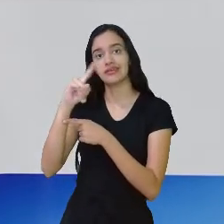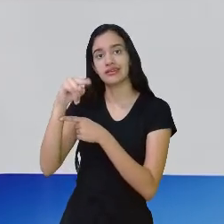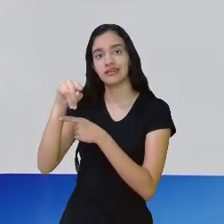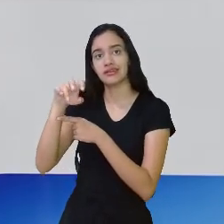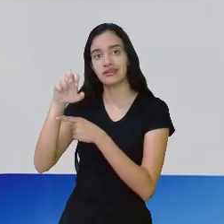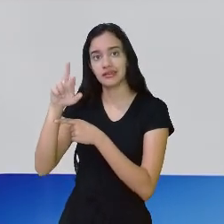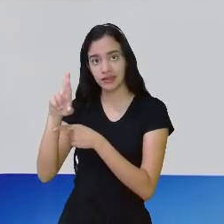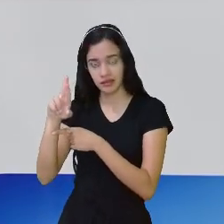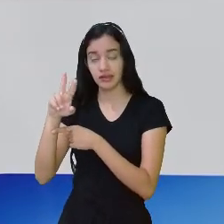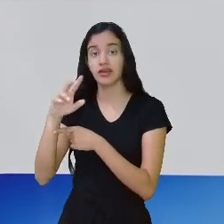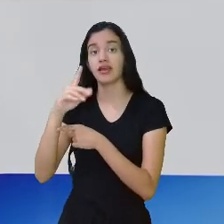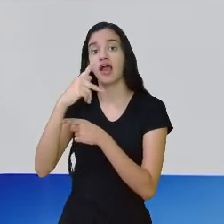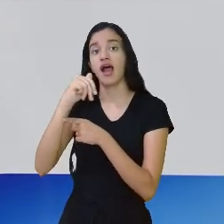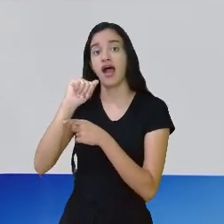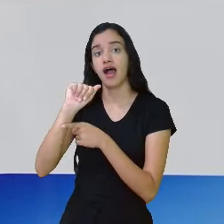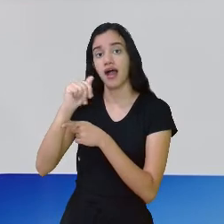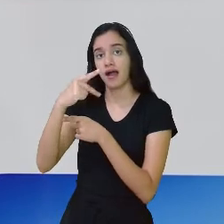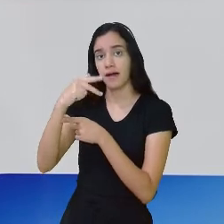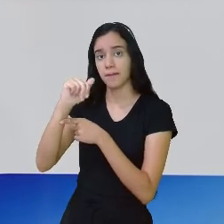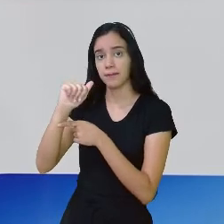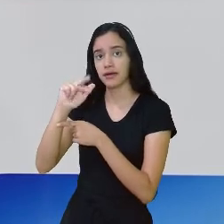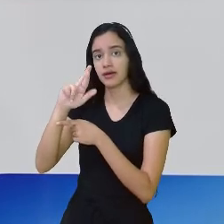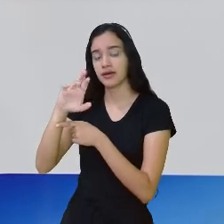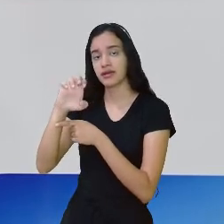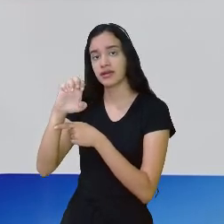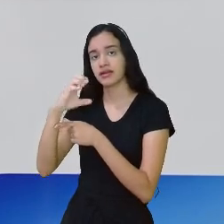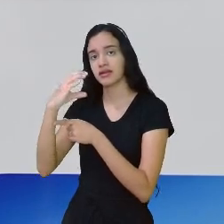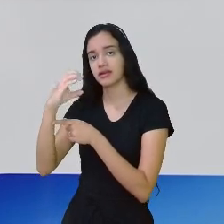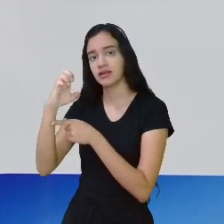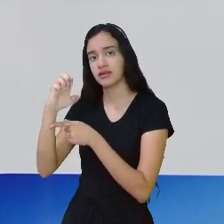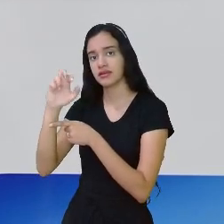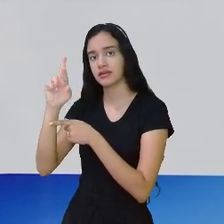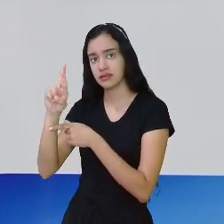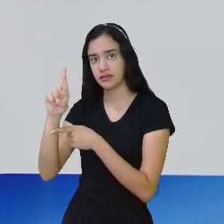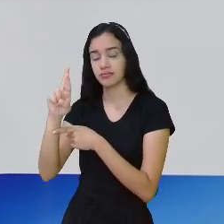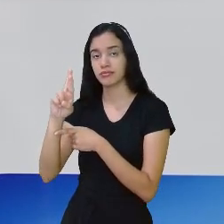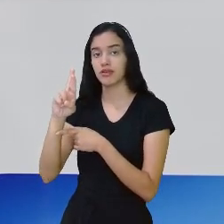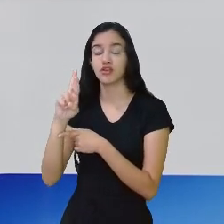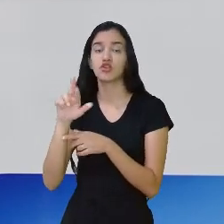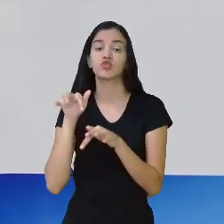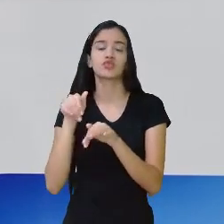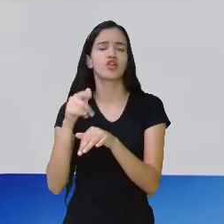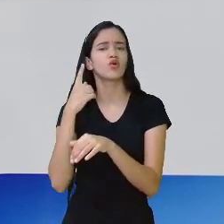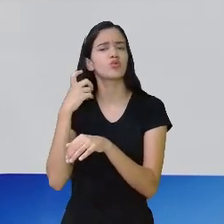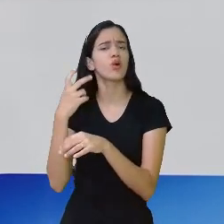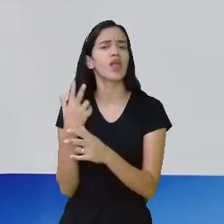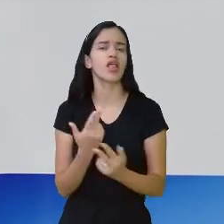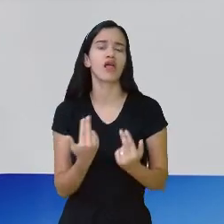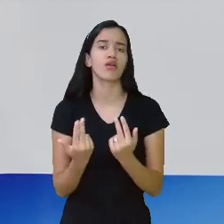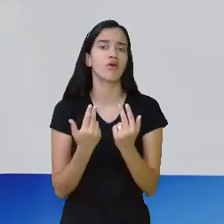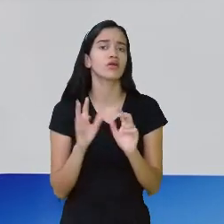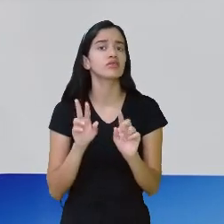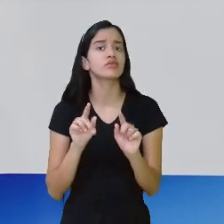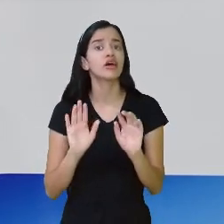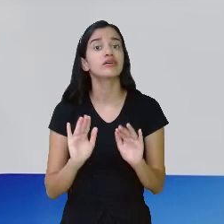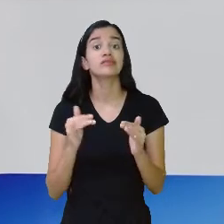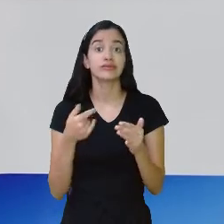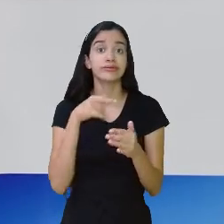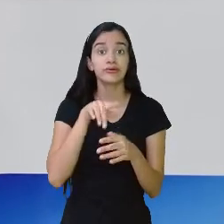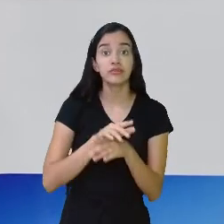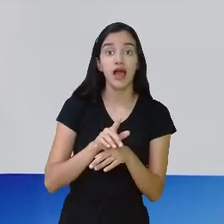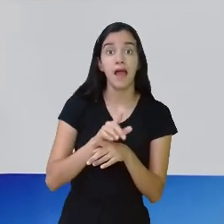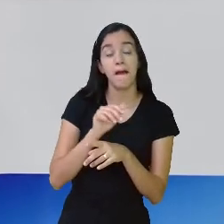aparecer. Duas palavras com os mesmos finais, mesmo sonzinho no final. Então, elas são palavras que